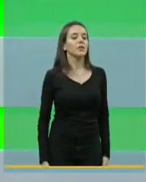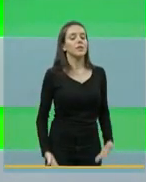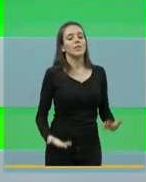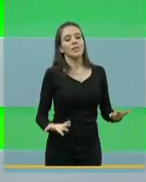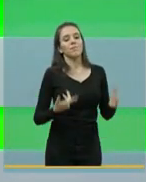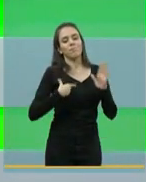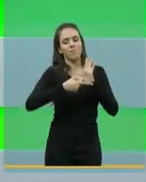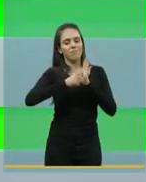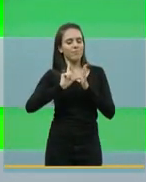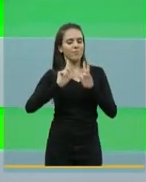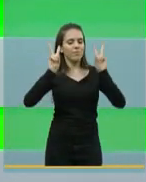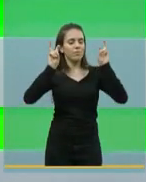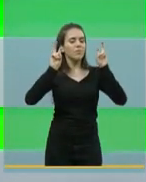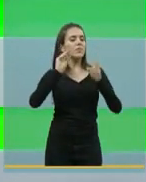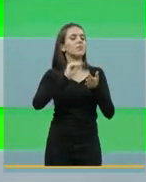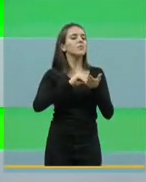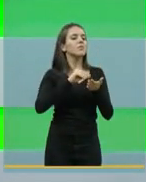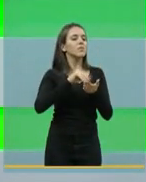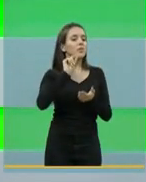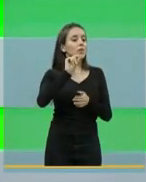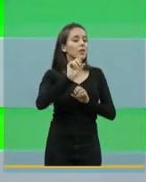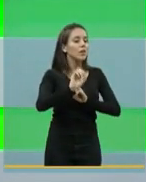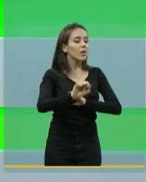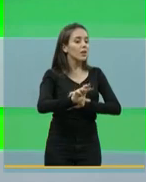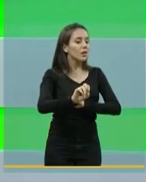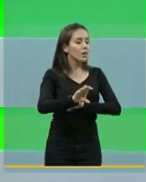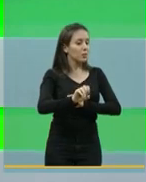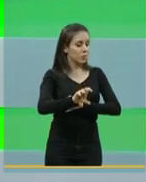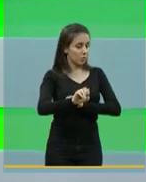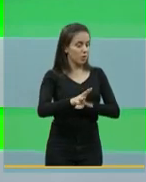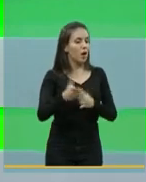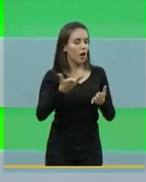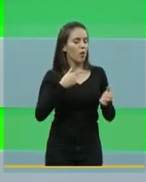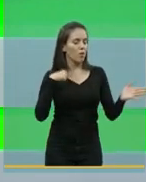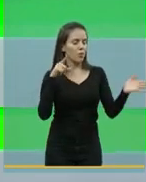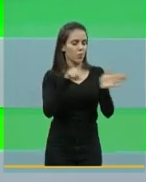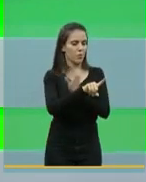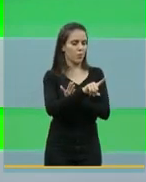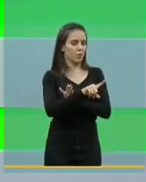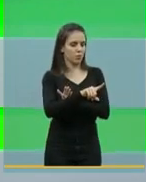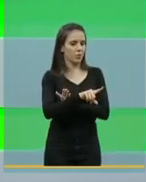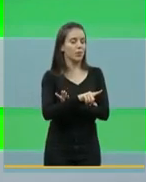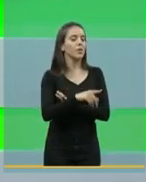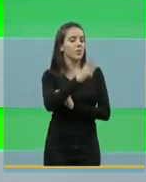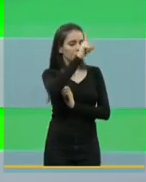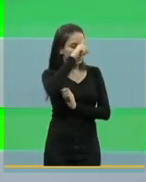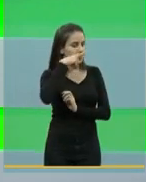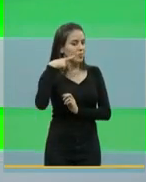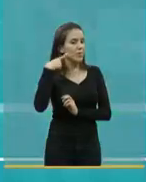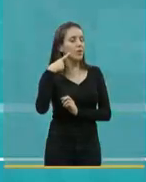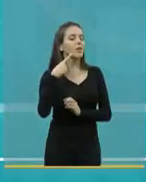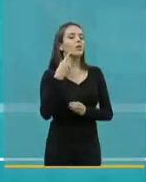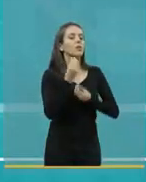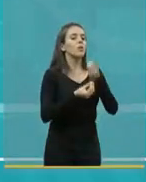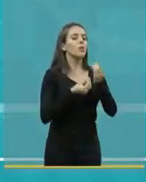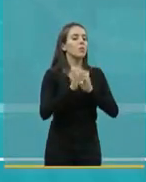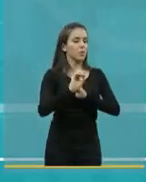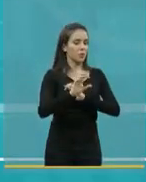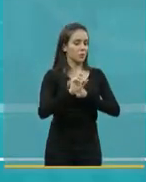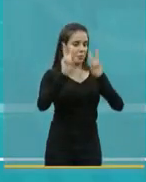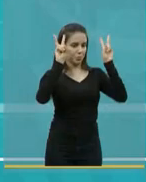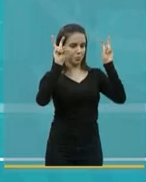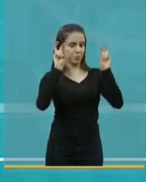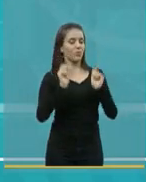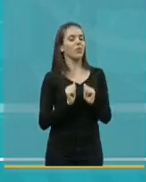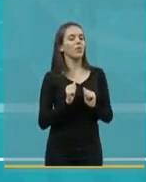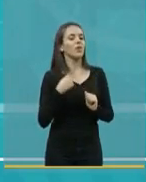abordado até agora a questão da educação tão vou perguntar ao candidato henrique meirelles sobre a questão educacional